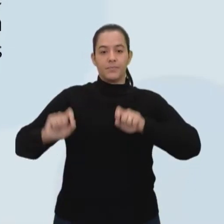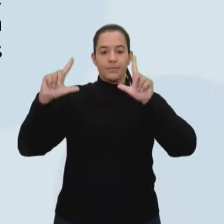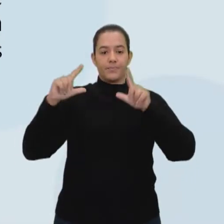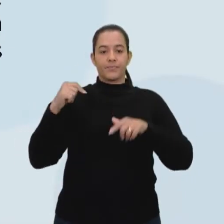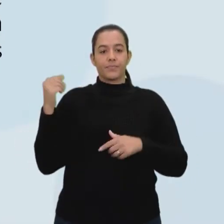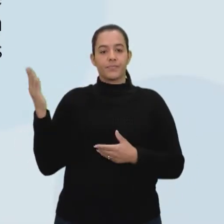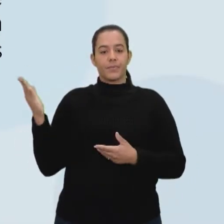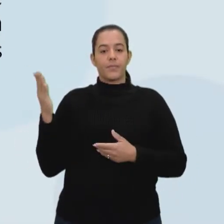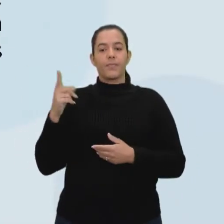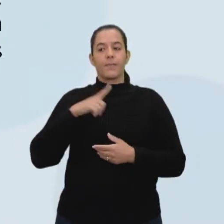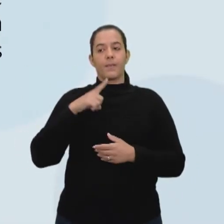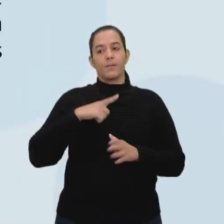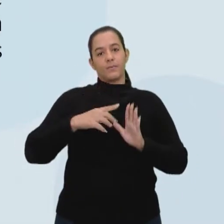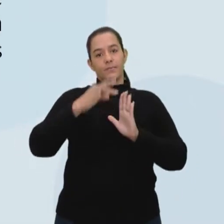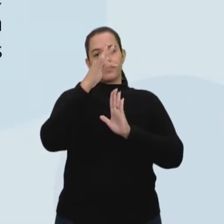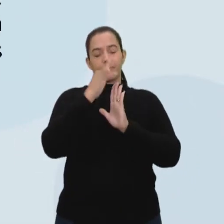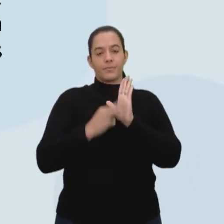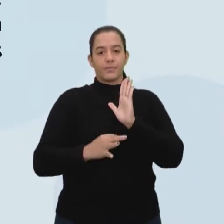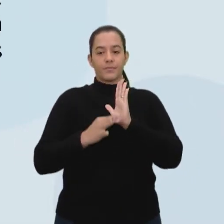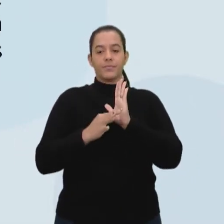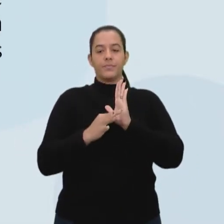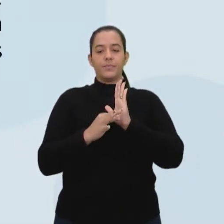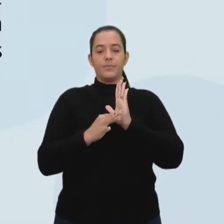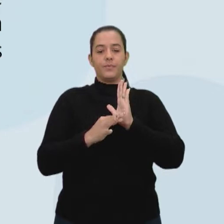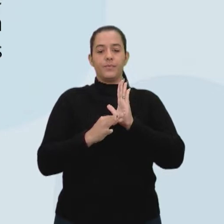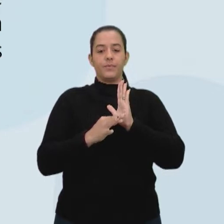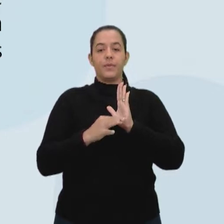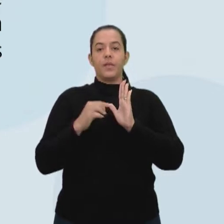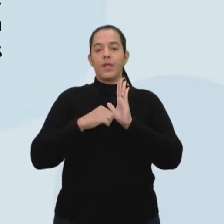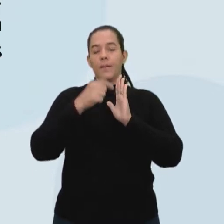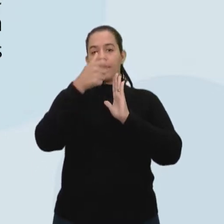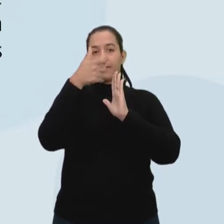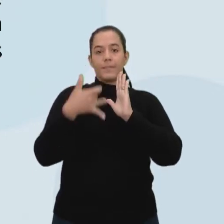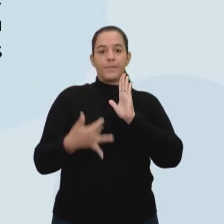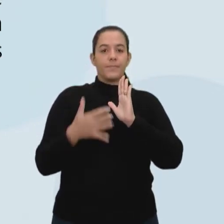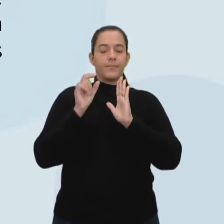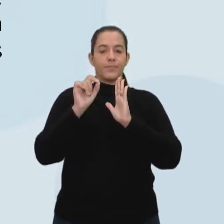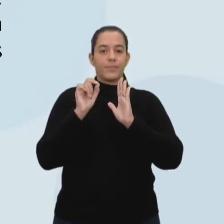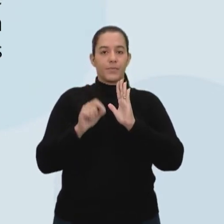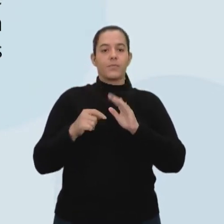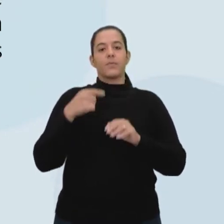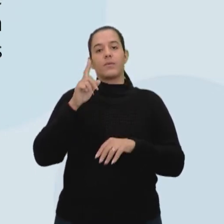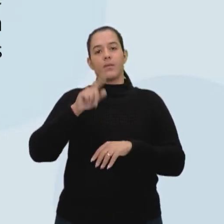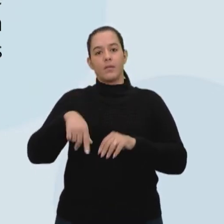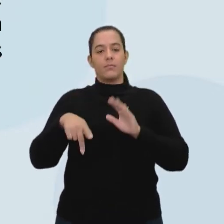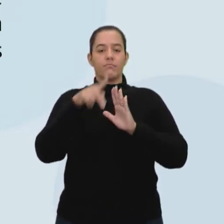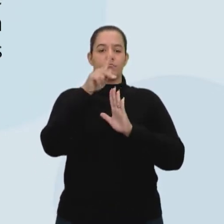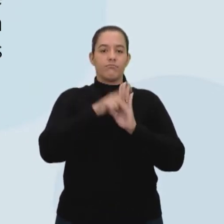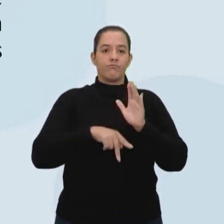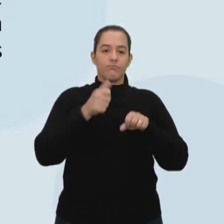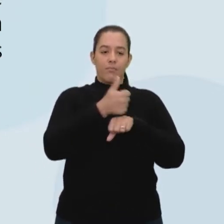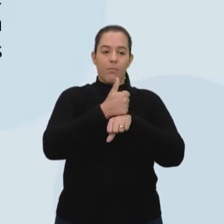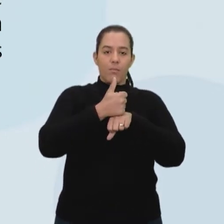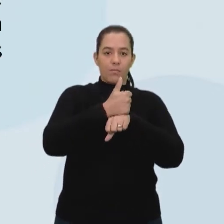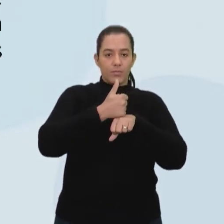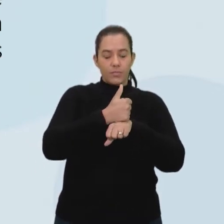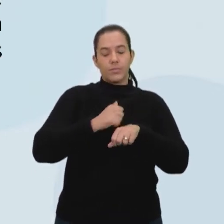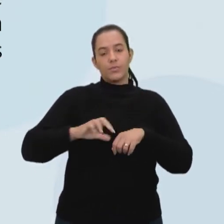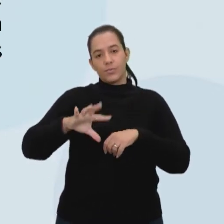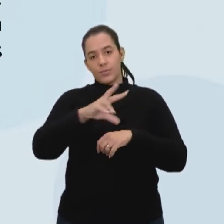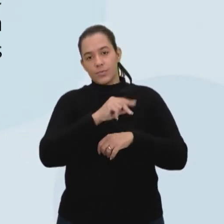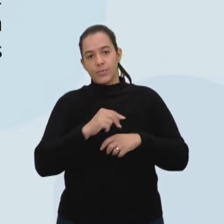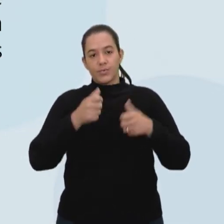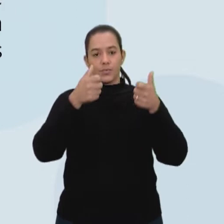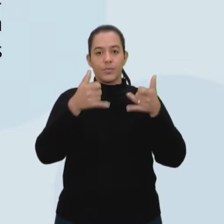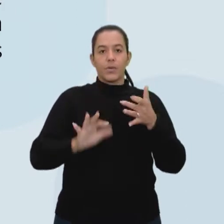começa com um texto, tá? O jornalismo comunitário é a especialização da profissão jornalística nos